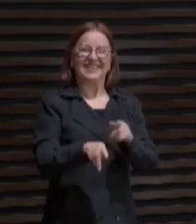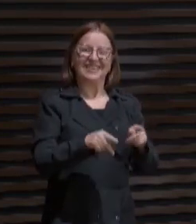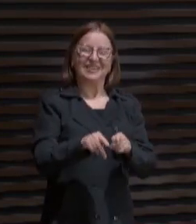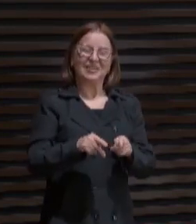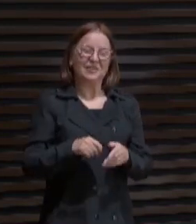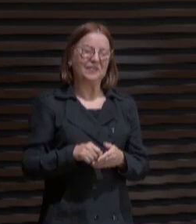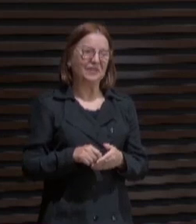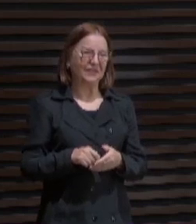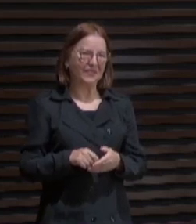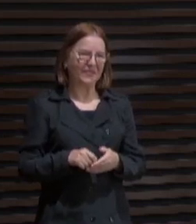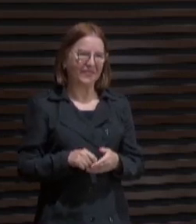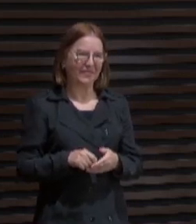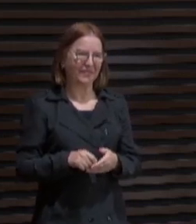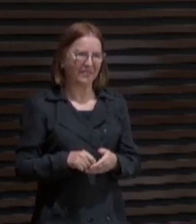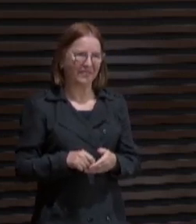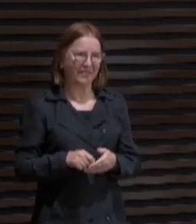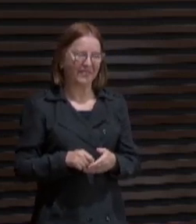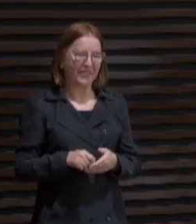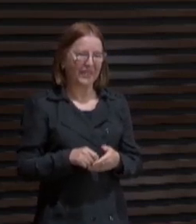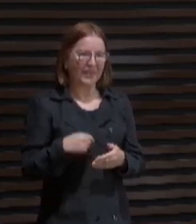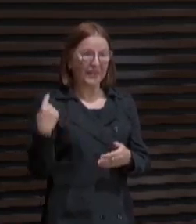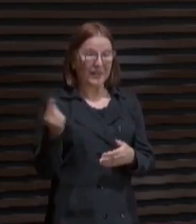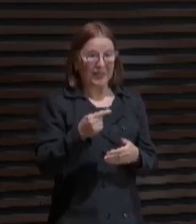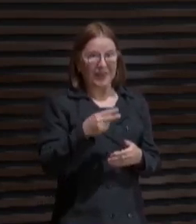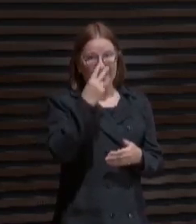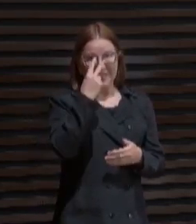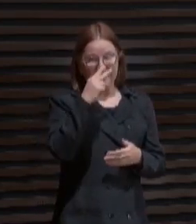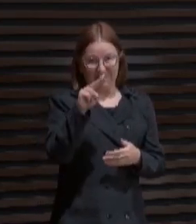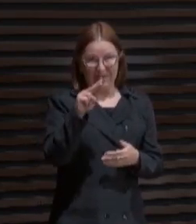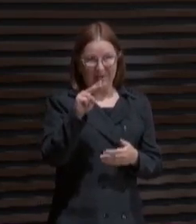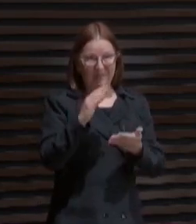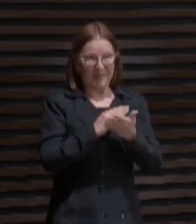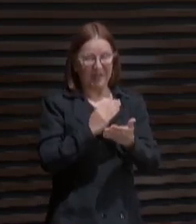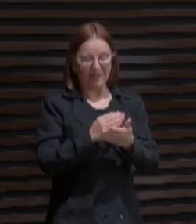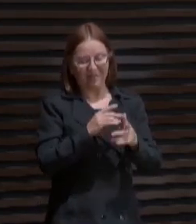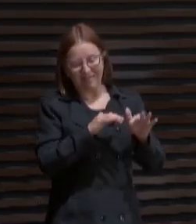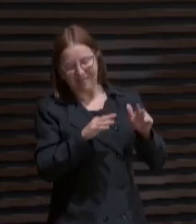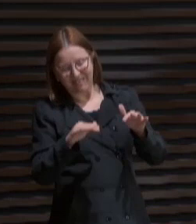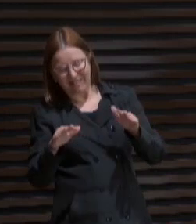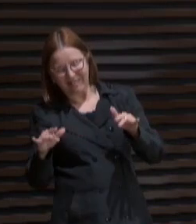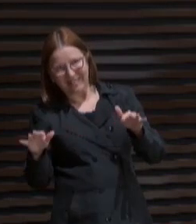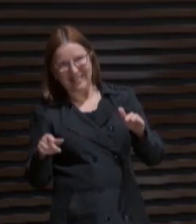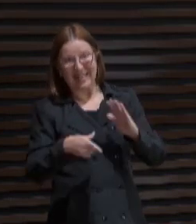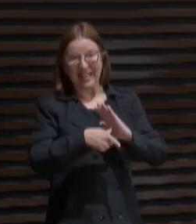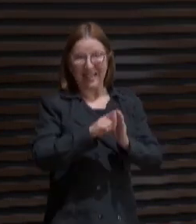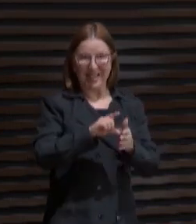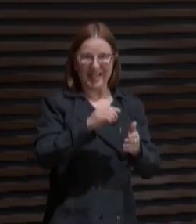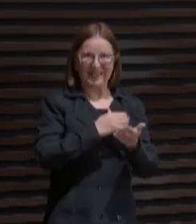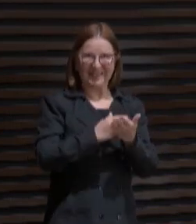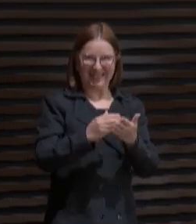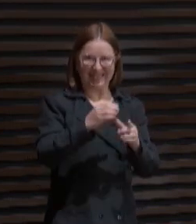temos tido alguns prelúdios aqui, e um dos primeiros prelúdios